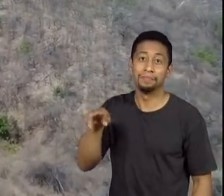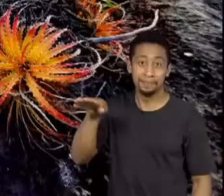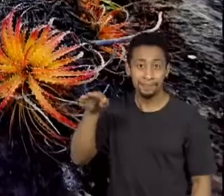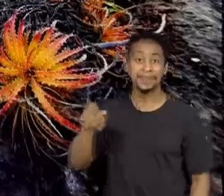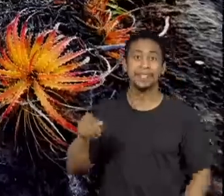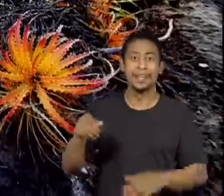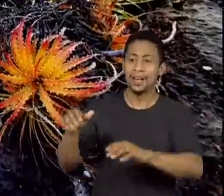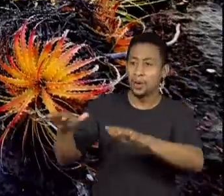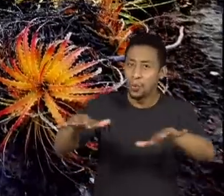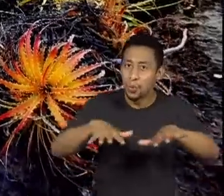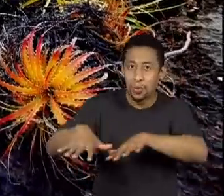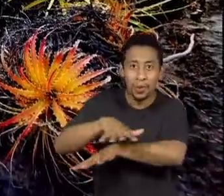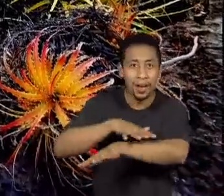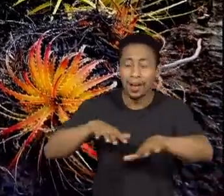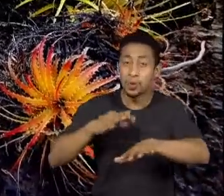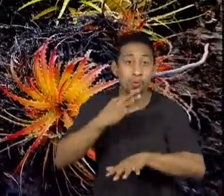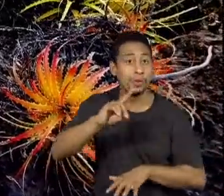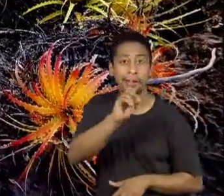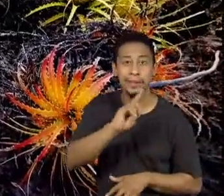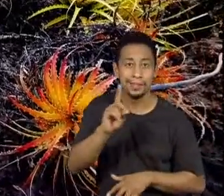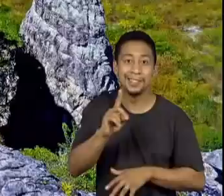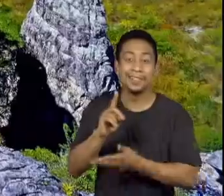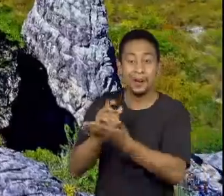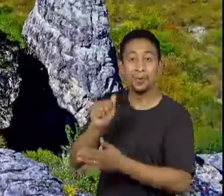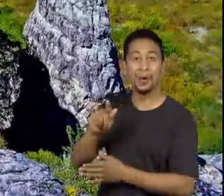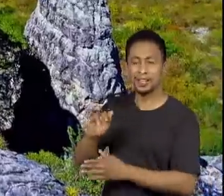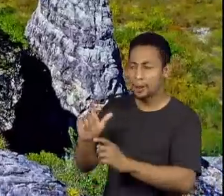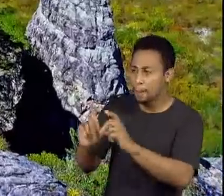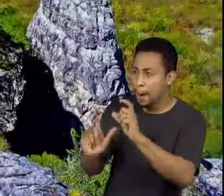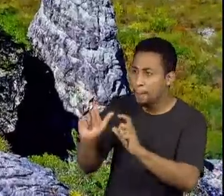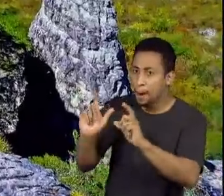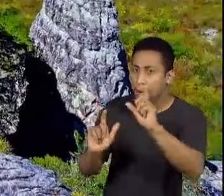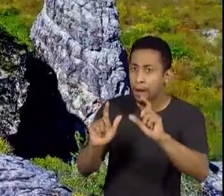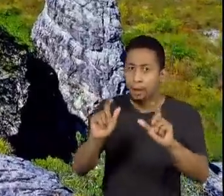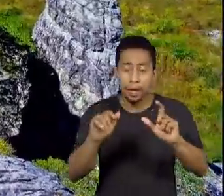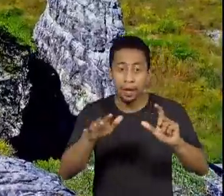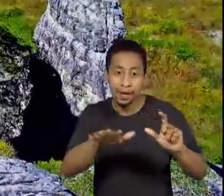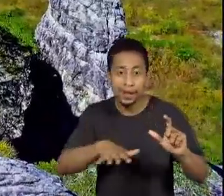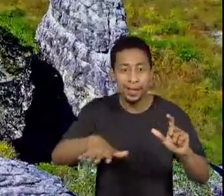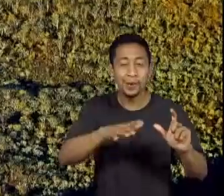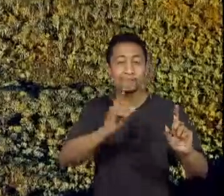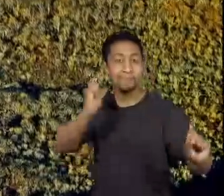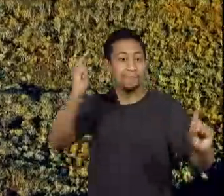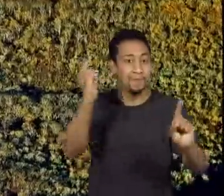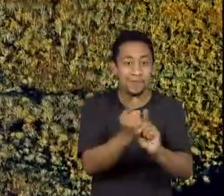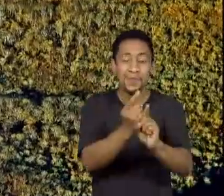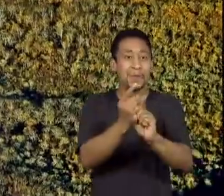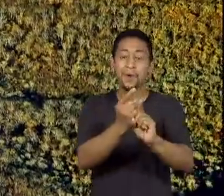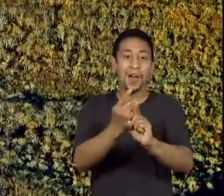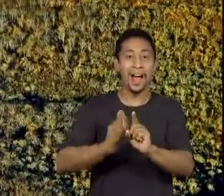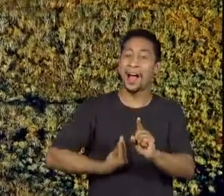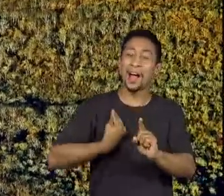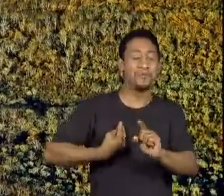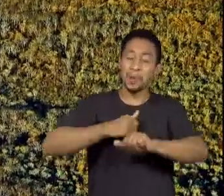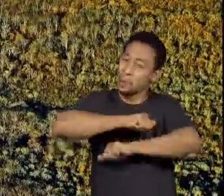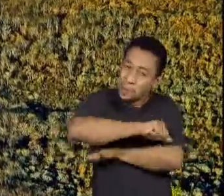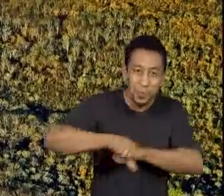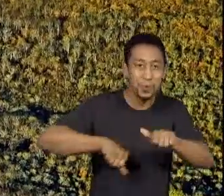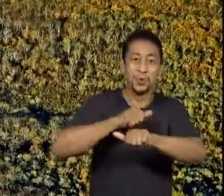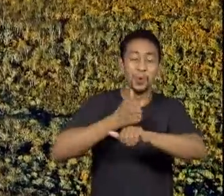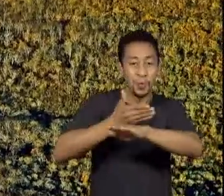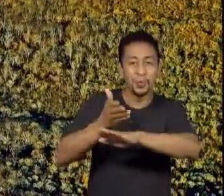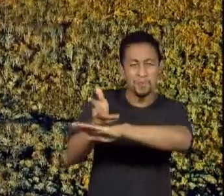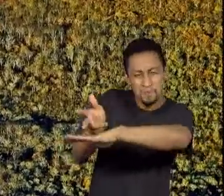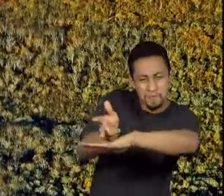desconhecida mudou a vida do fotojornalista e produtor cinematográfico. Em 1993,